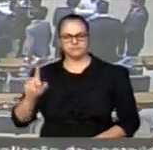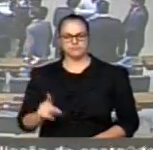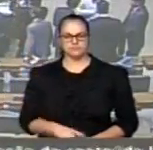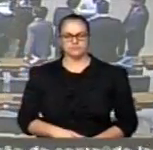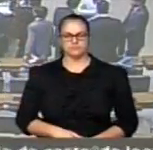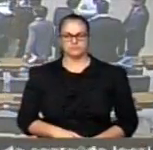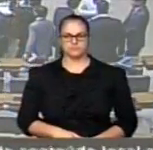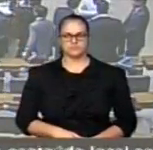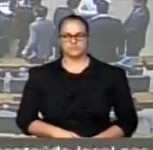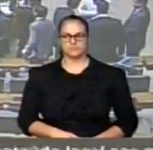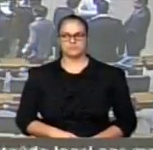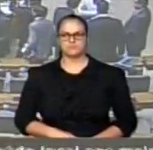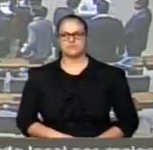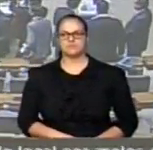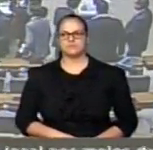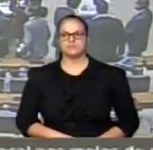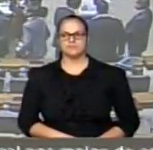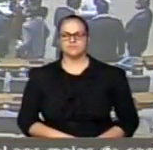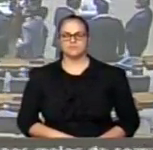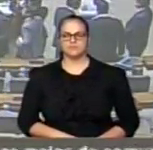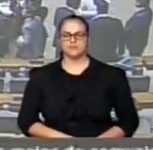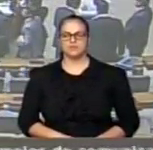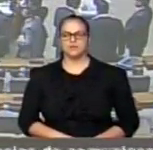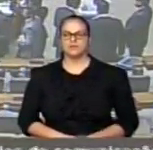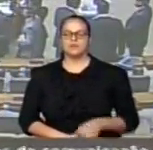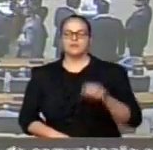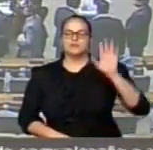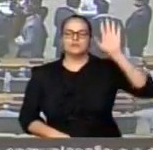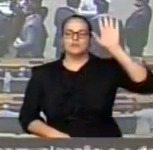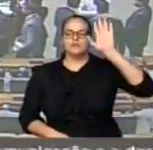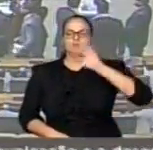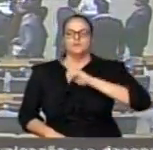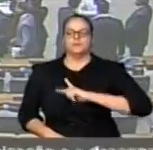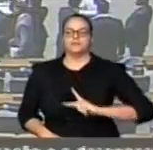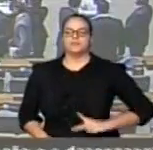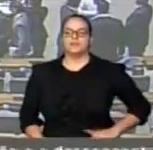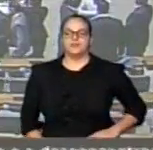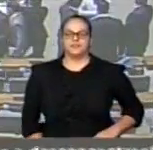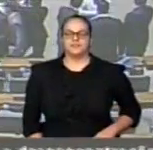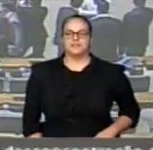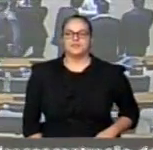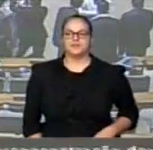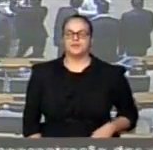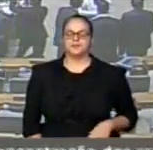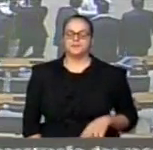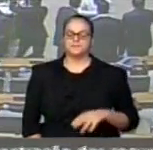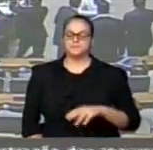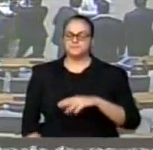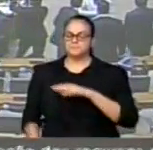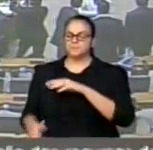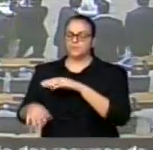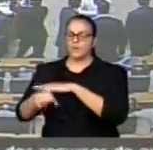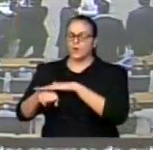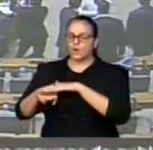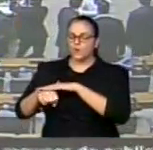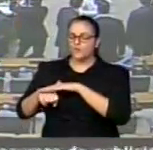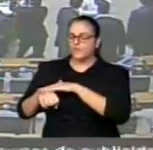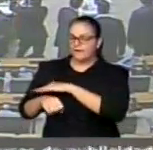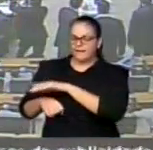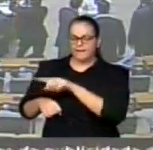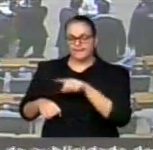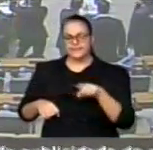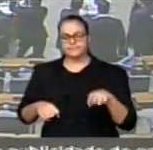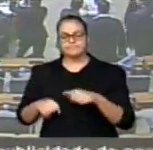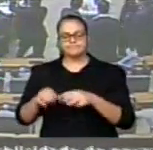Presidente, fazer um apelo a Vossa Excelência, ouvindo os líderes aqui, há um consenso absoluto de mérito em relação